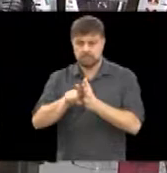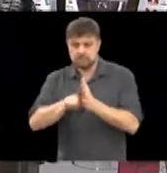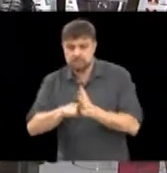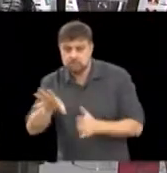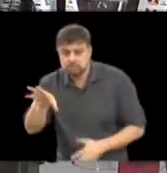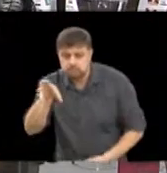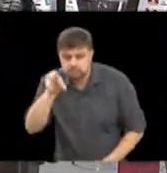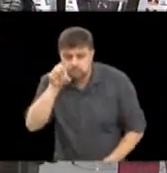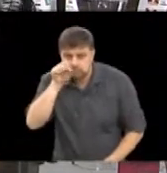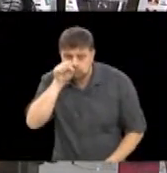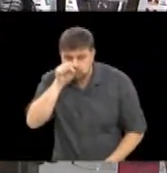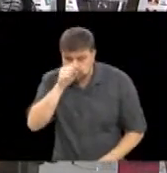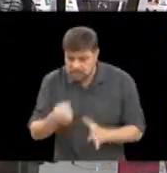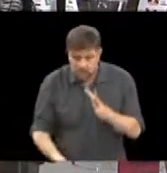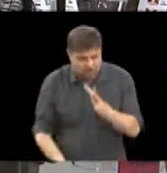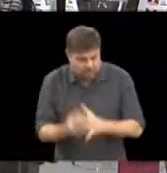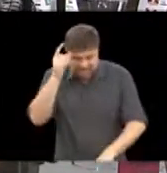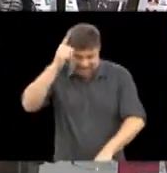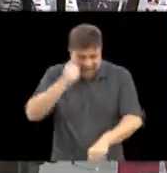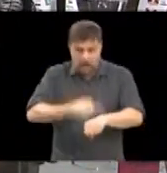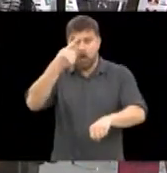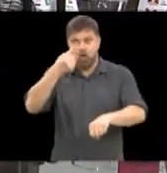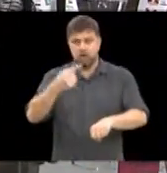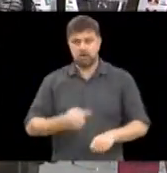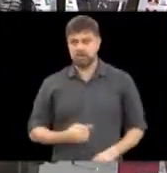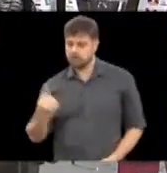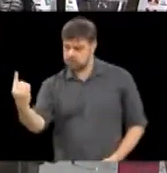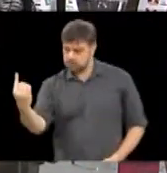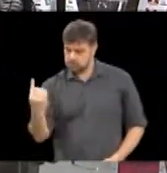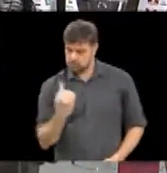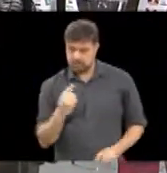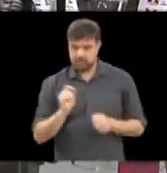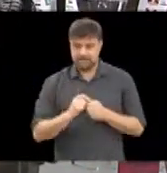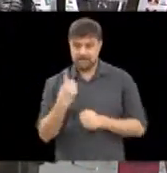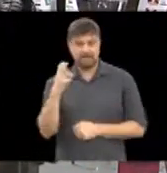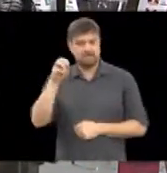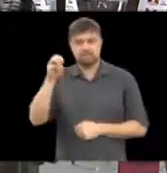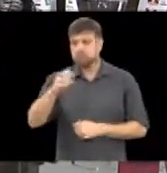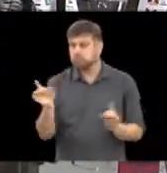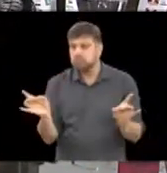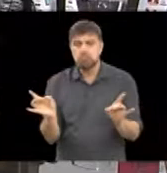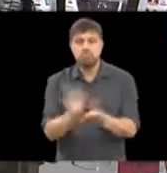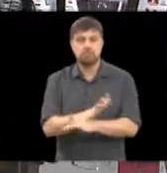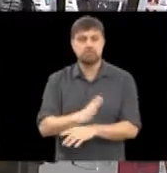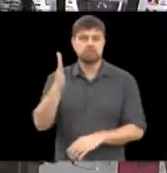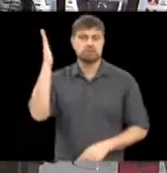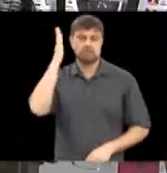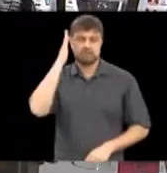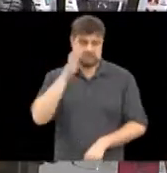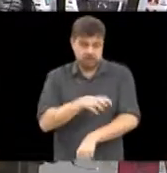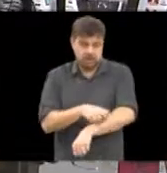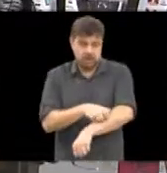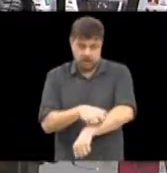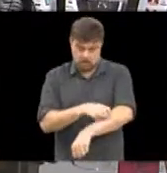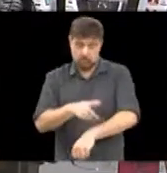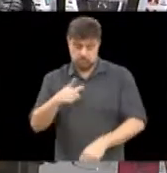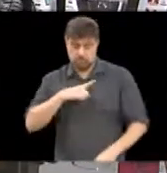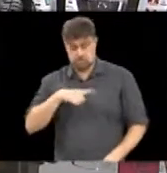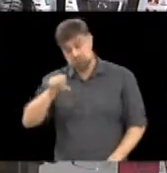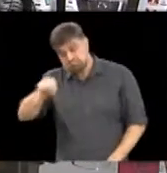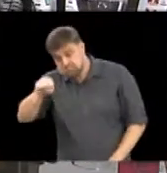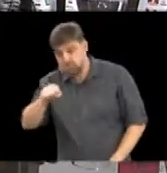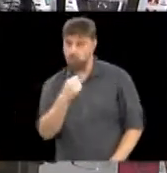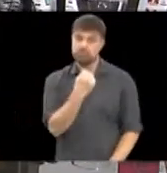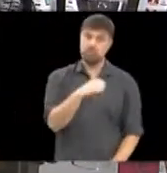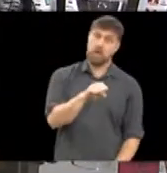tem o teste respiratório, de leitura imediata, que você faz aqui no consultório. Então depois de 15 minutos você já pode estar vendo a